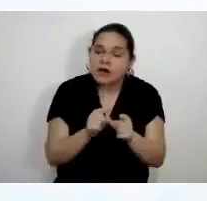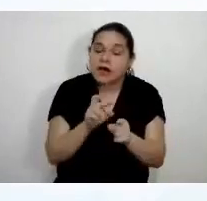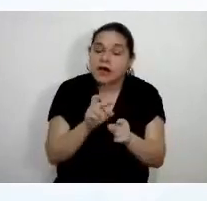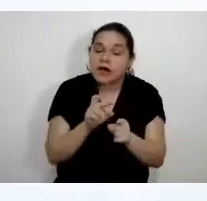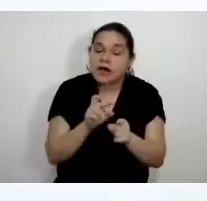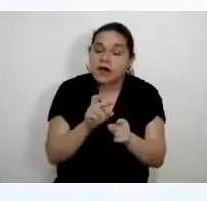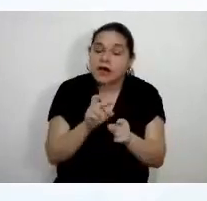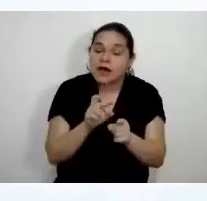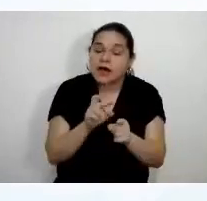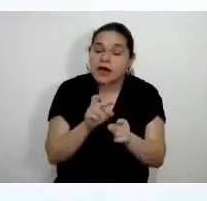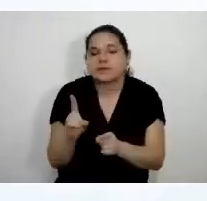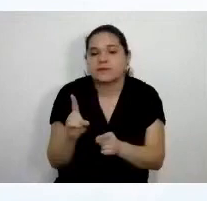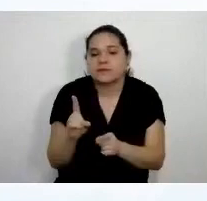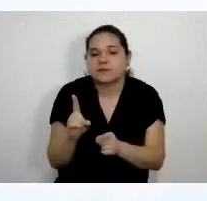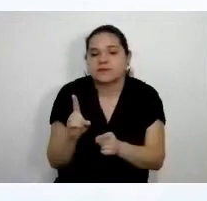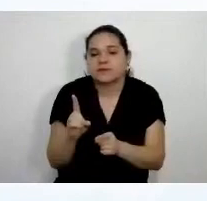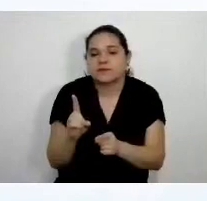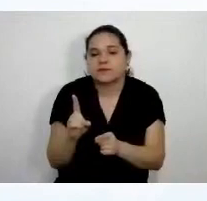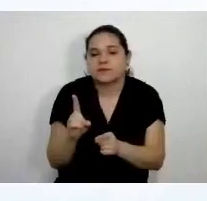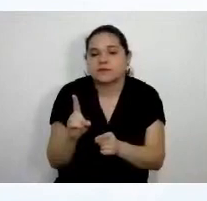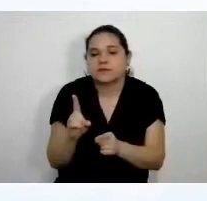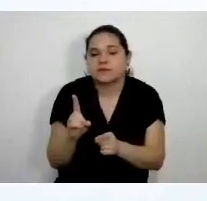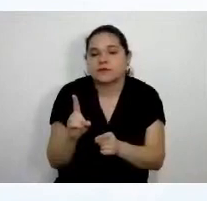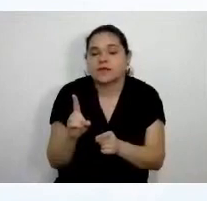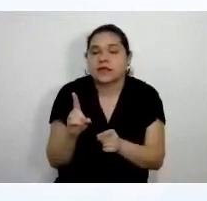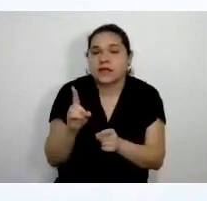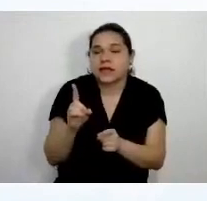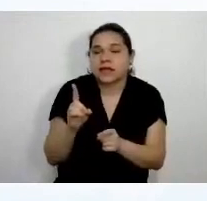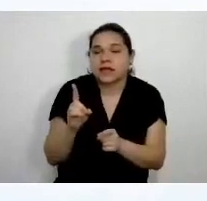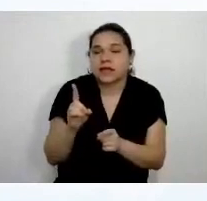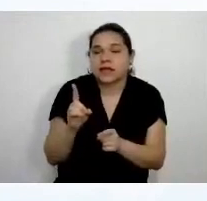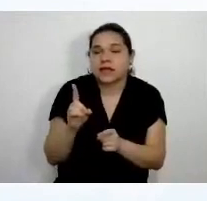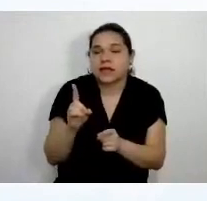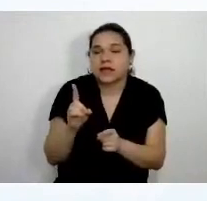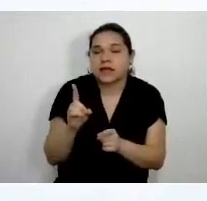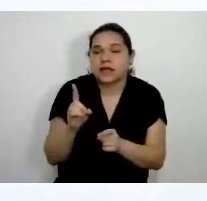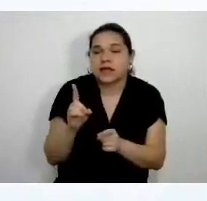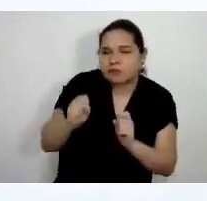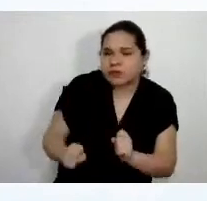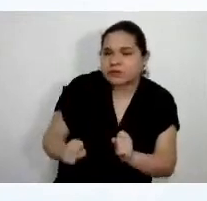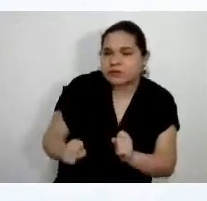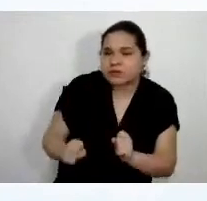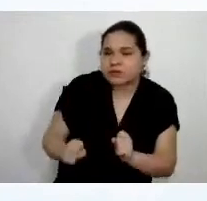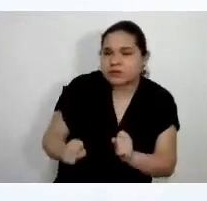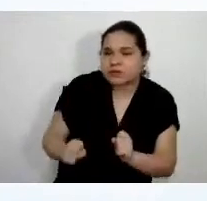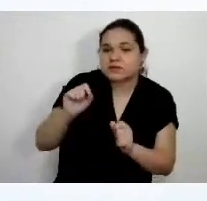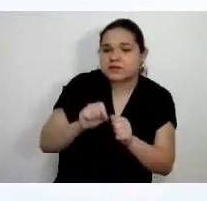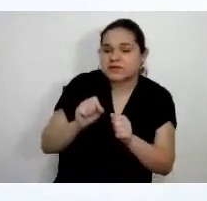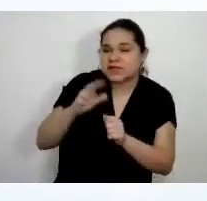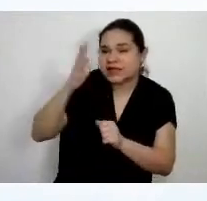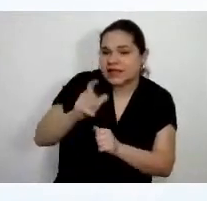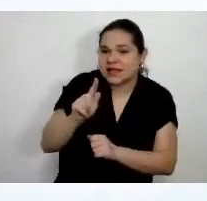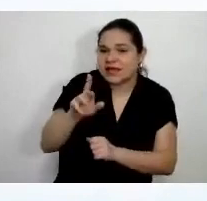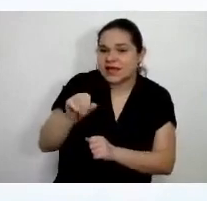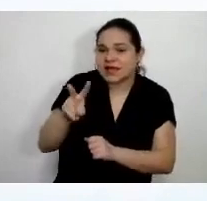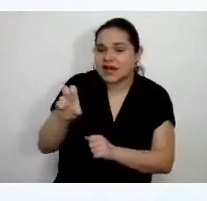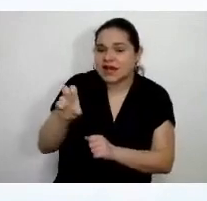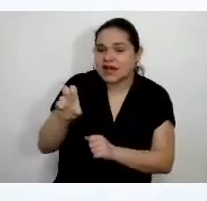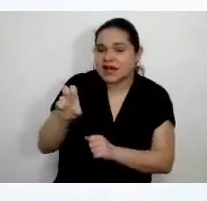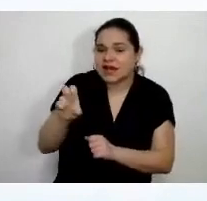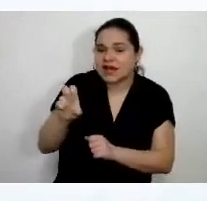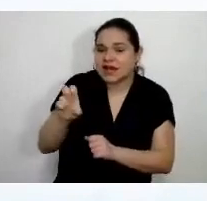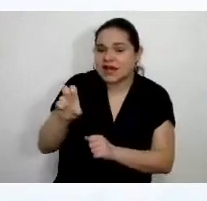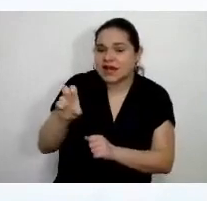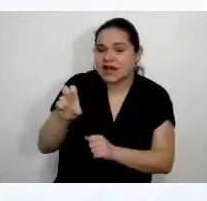anticorpos tão grave, tão alta, tão violenta, que esses anticorpos podem até misturar alhos com bugalhos e começar